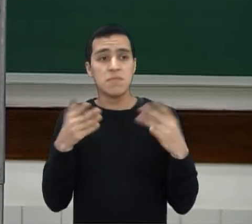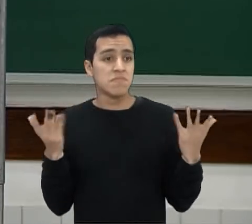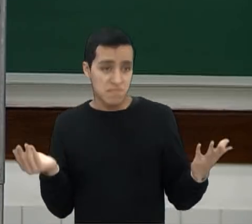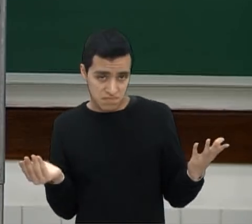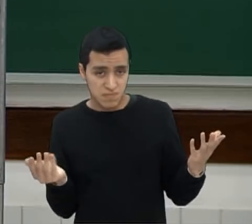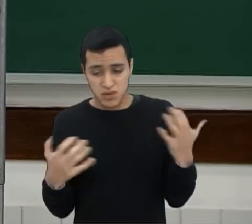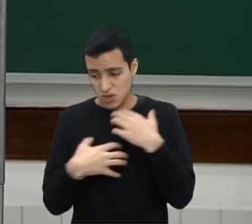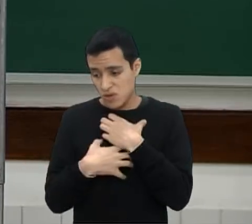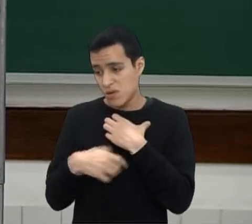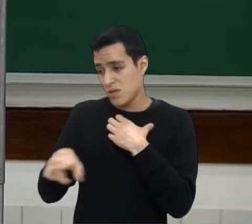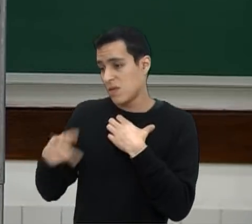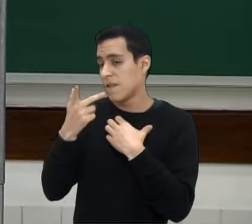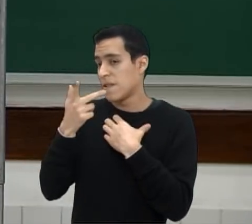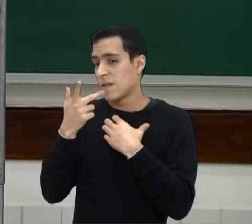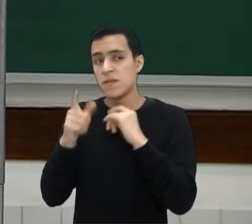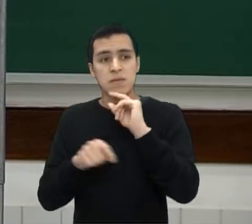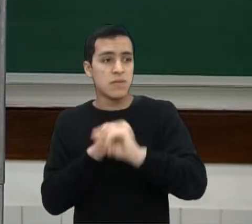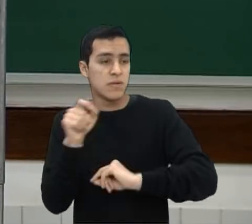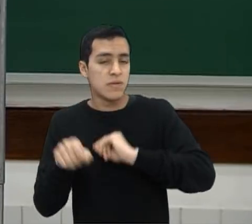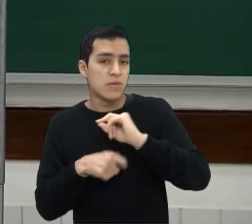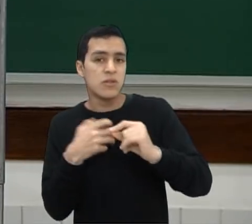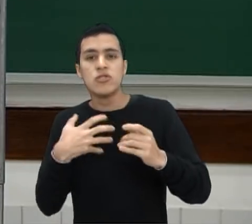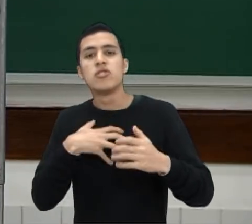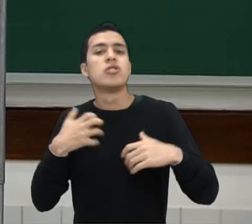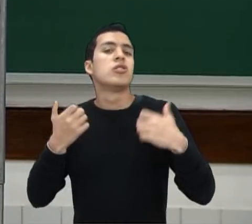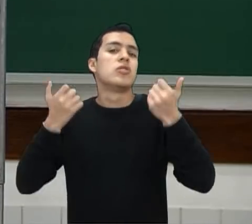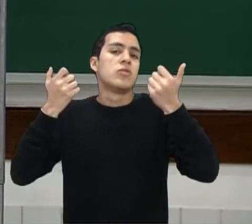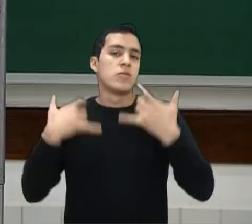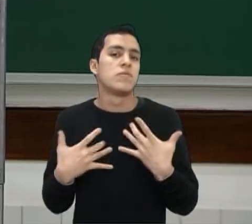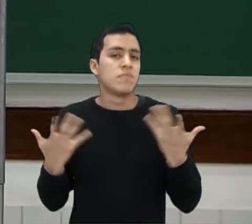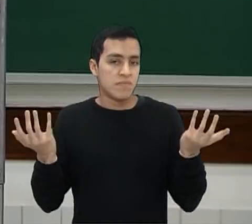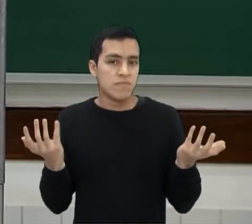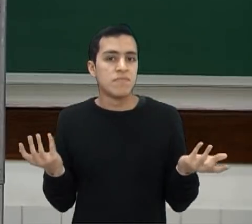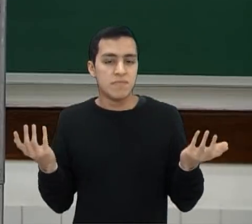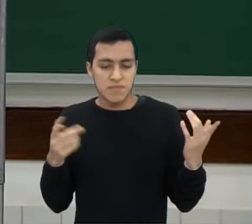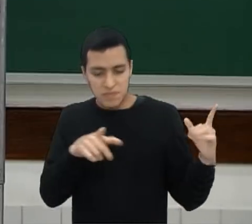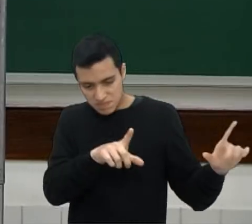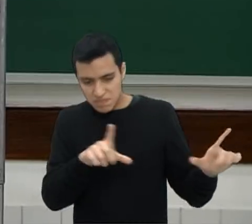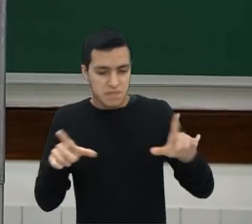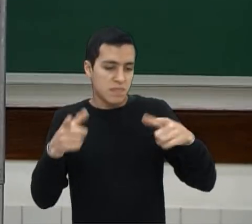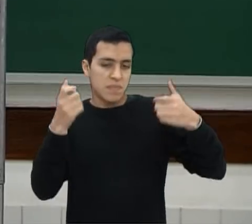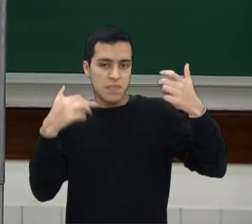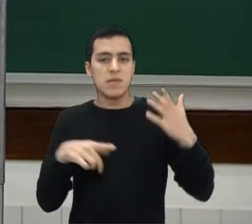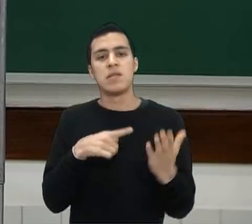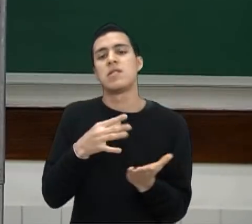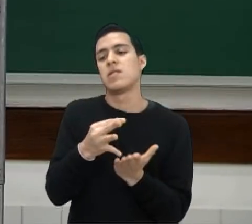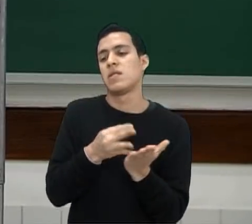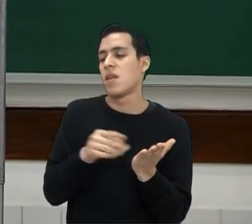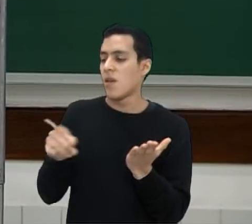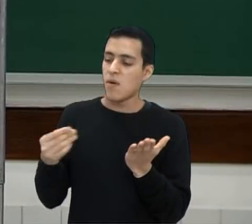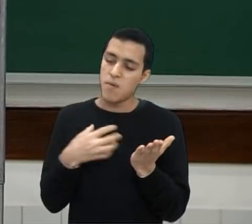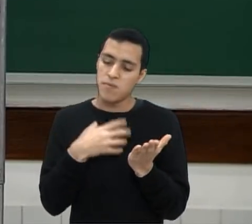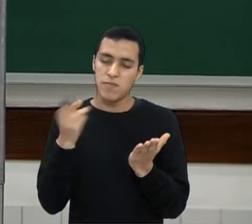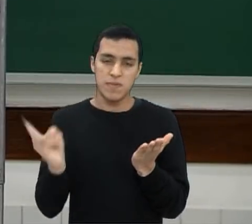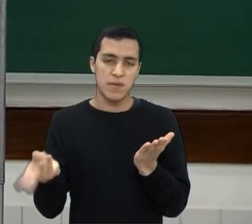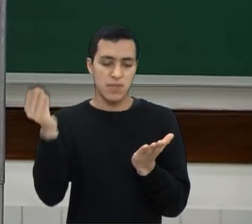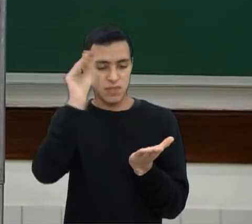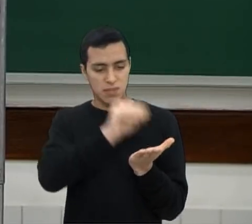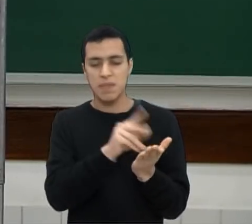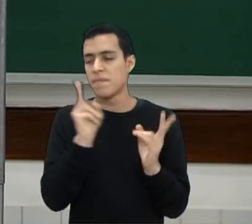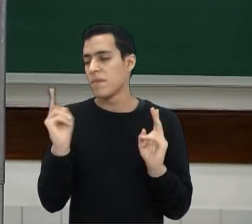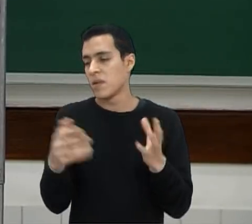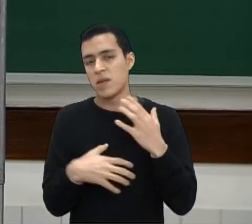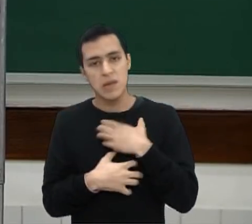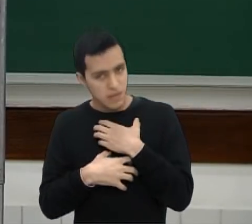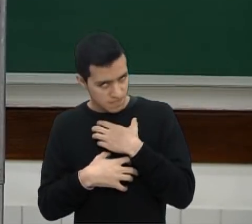da forma como ela fala, ele traz para o cenário, né, dele, ali para o texto dramaturgo dele, do mesmo jeito, da mesma